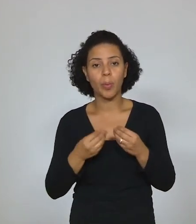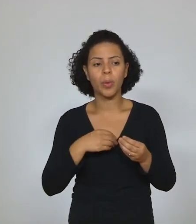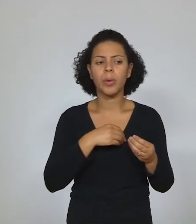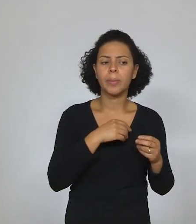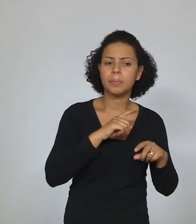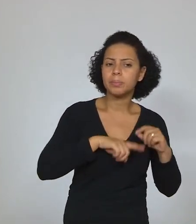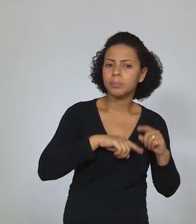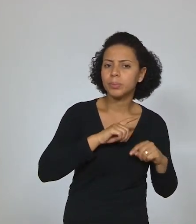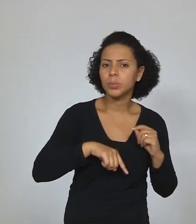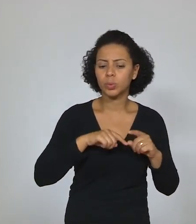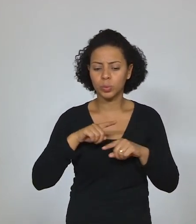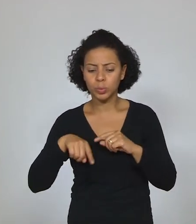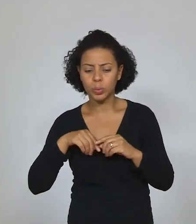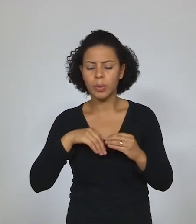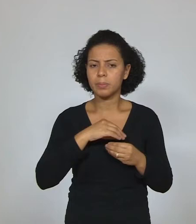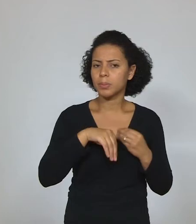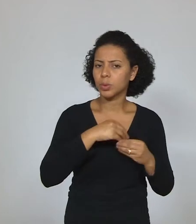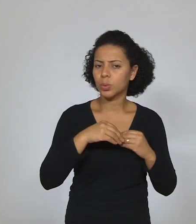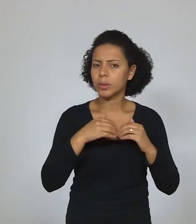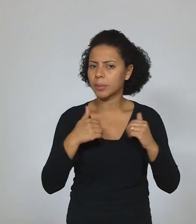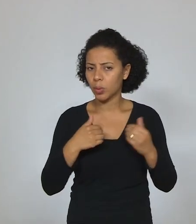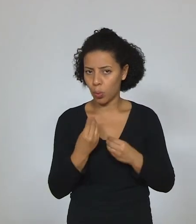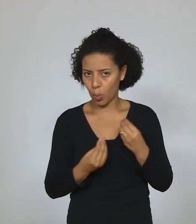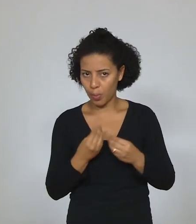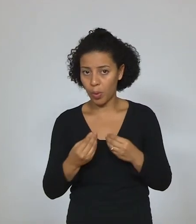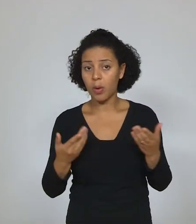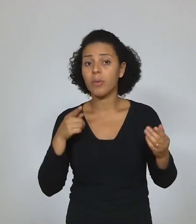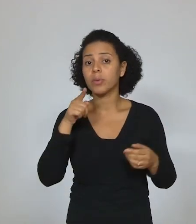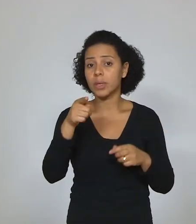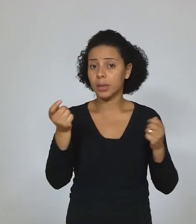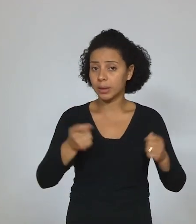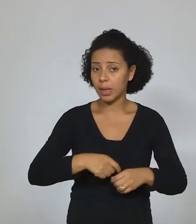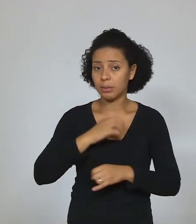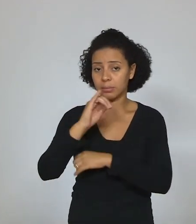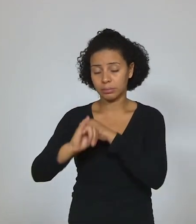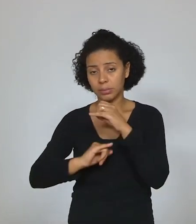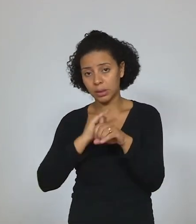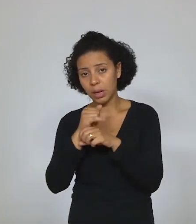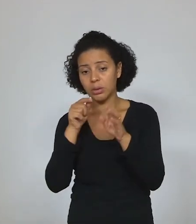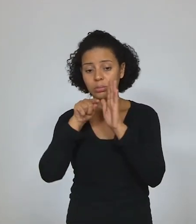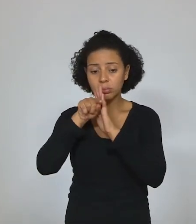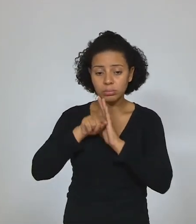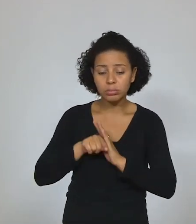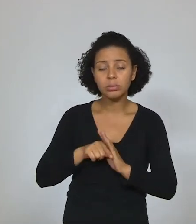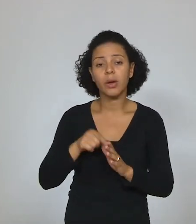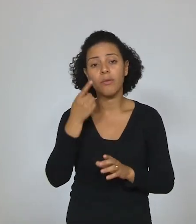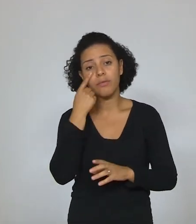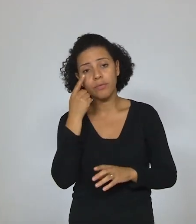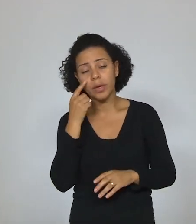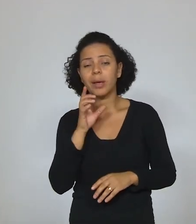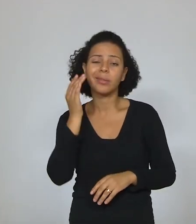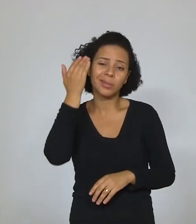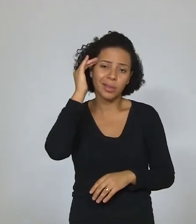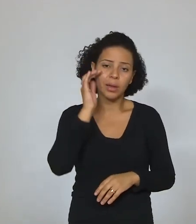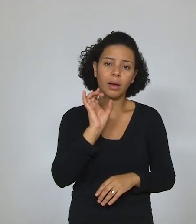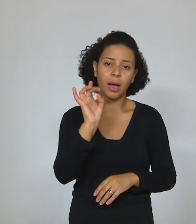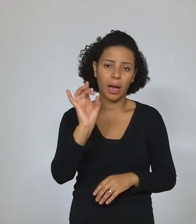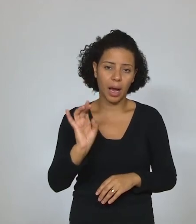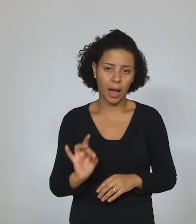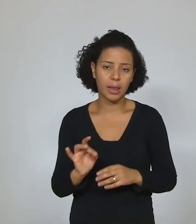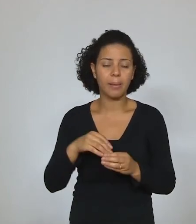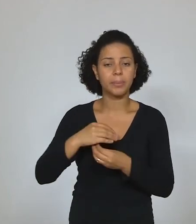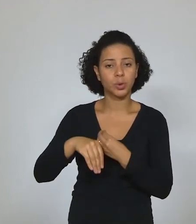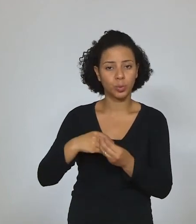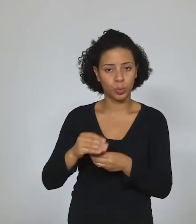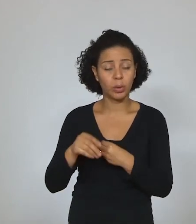pode pesquisar, durante essa investigação, algumas imagens da internet para entender o que é cada uma dessas misturas. Então, vá